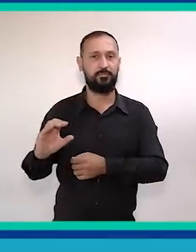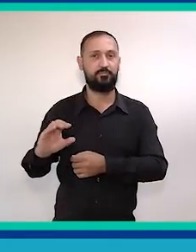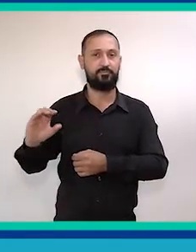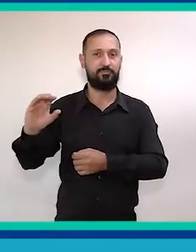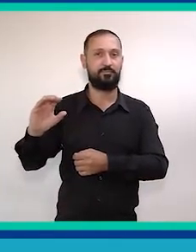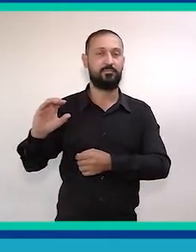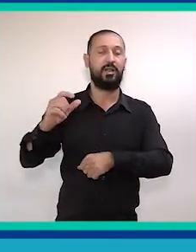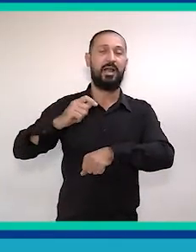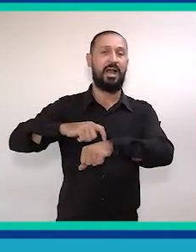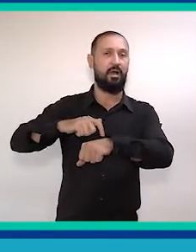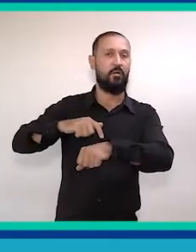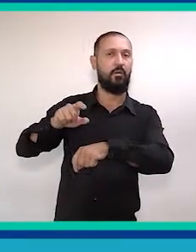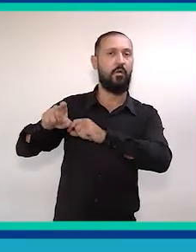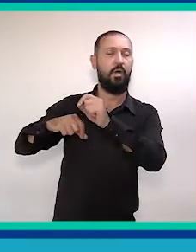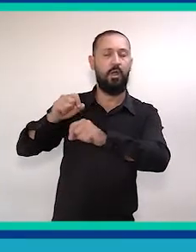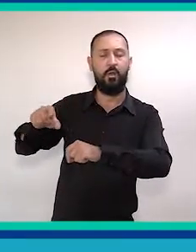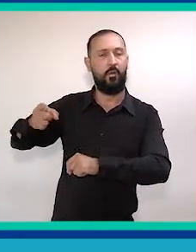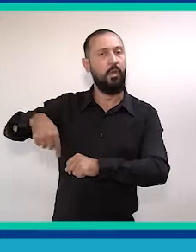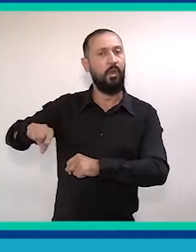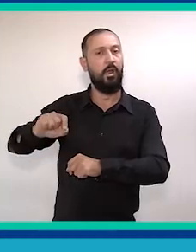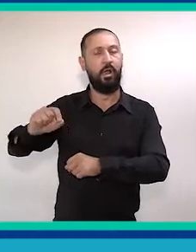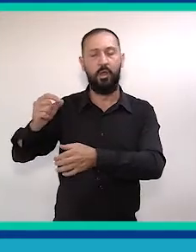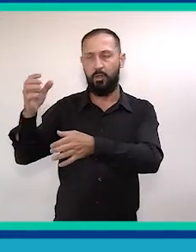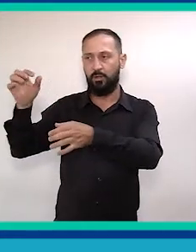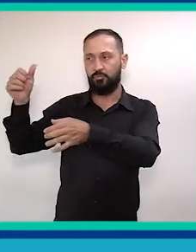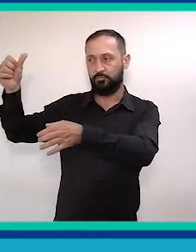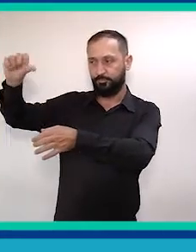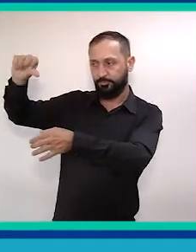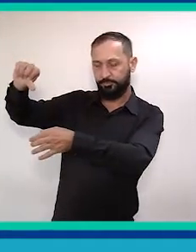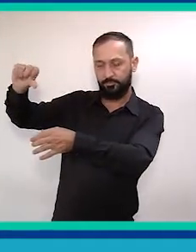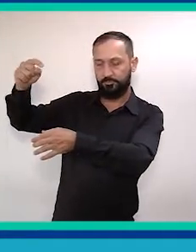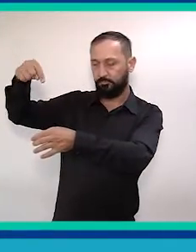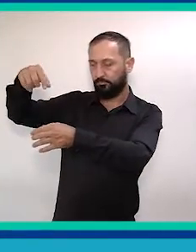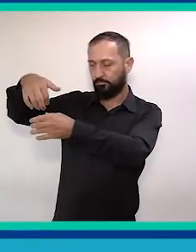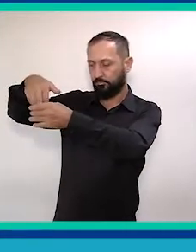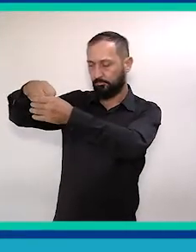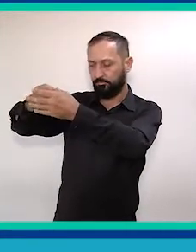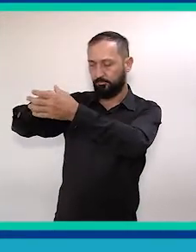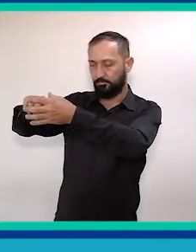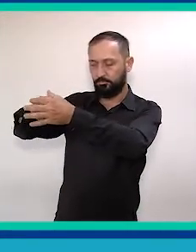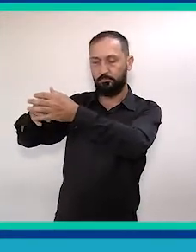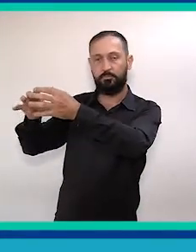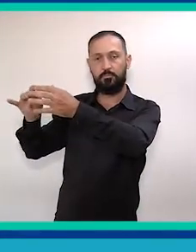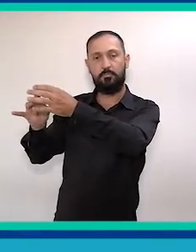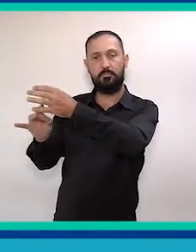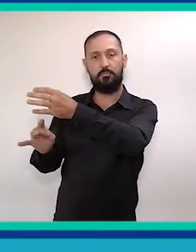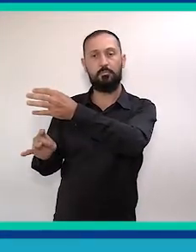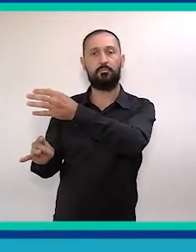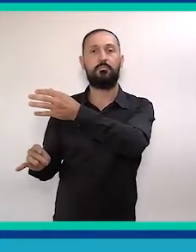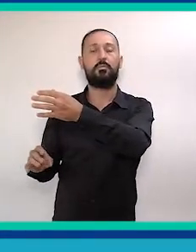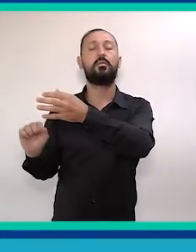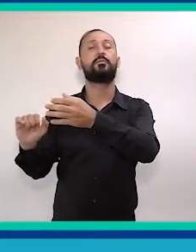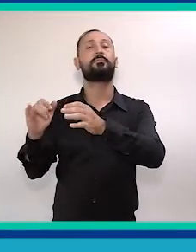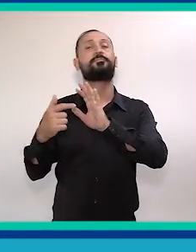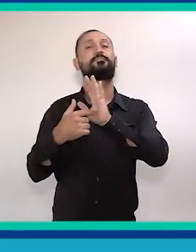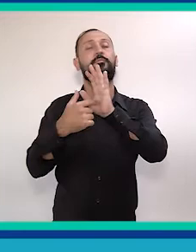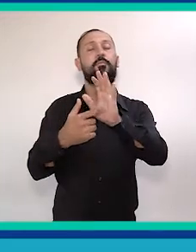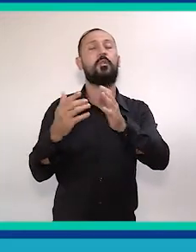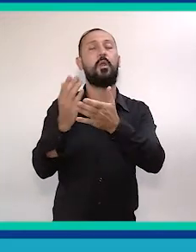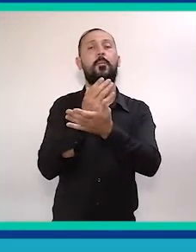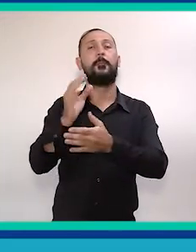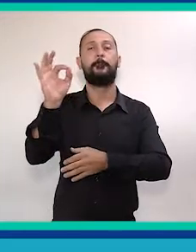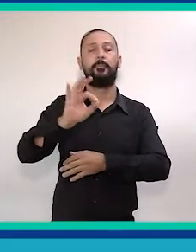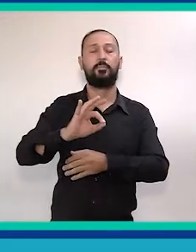de carbono. A partir do momento que a minha amostra entra dentro dessa coluna, ela vai ficar retida aqui se